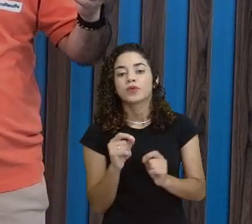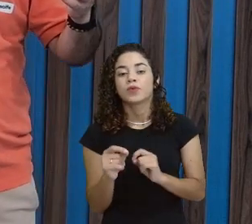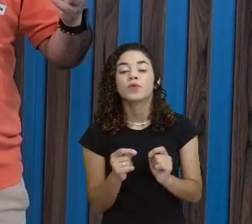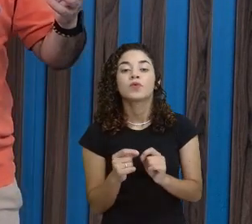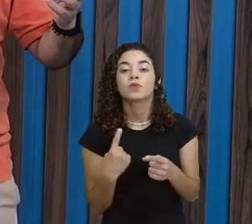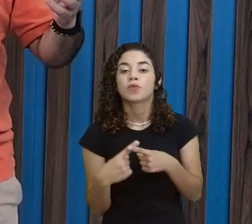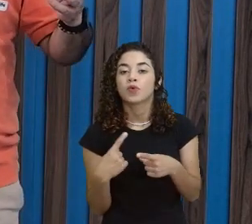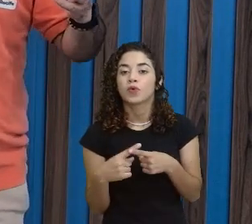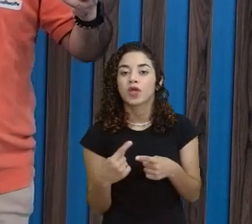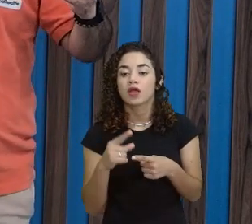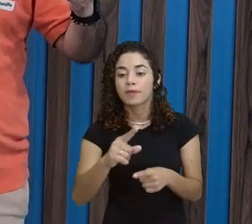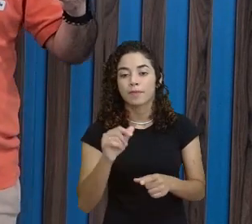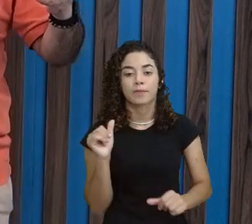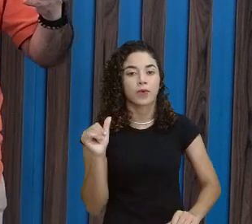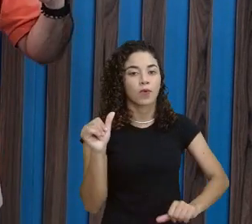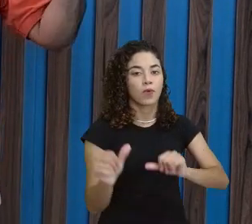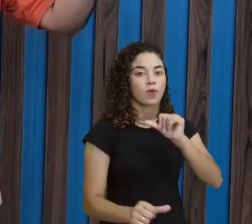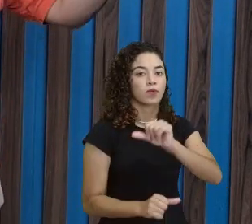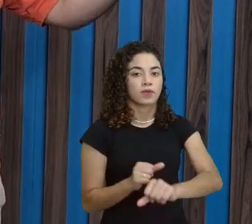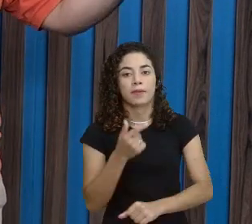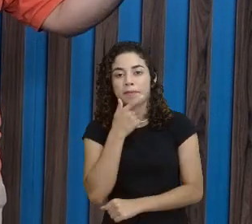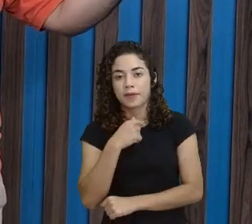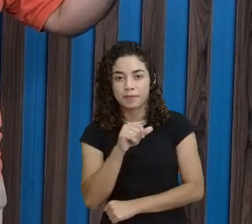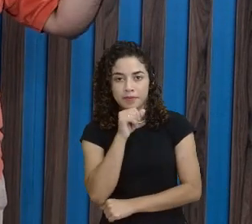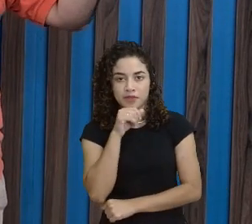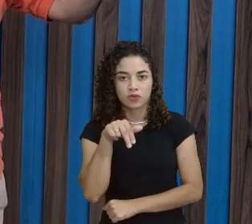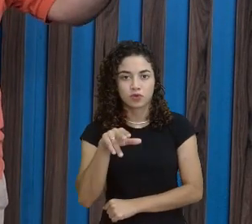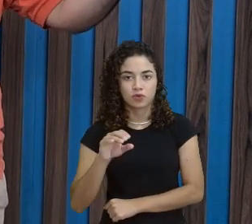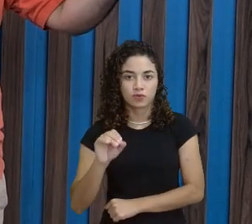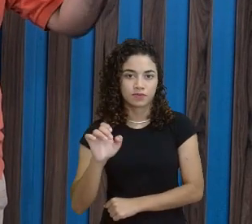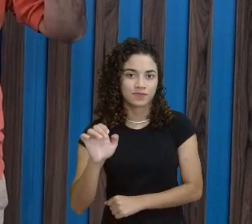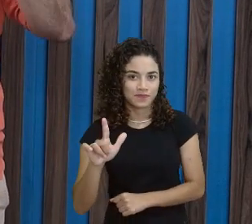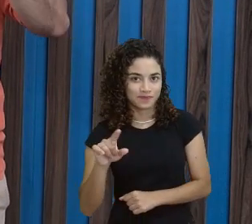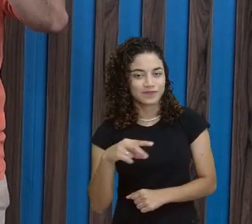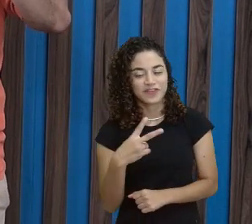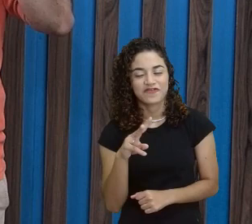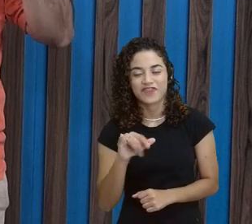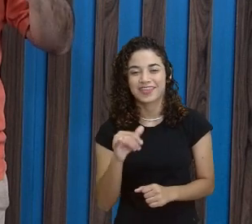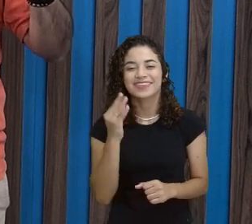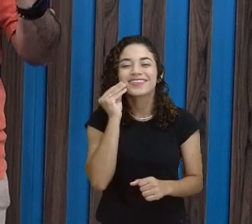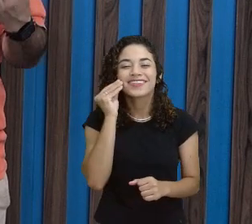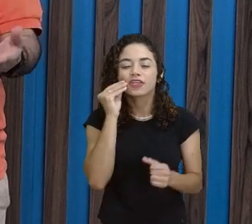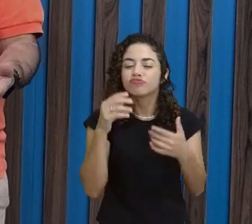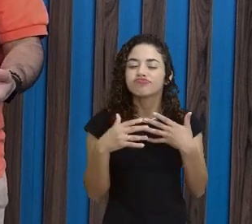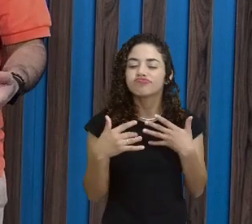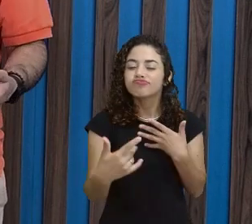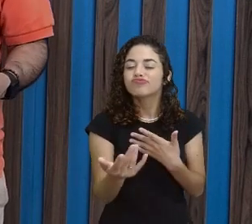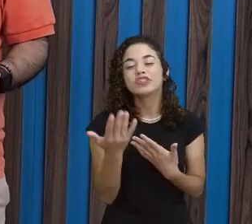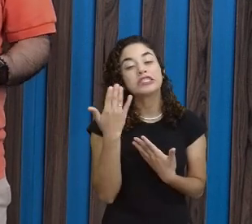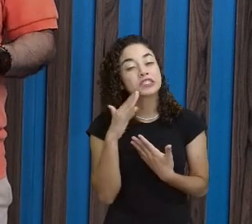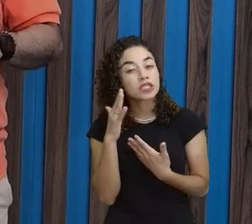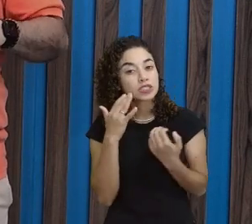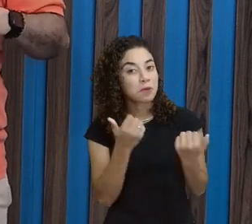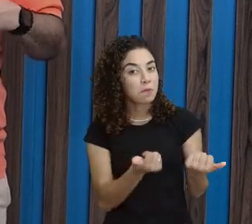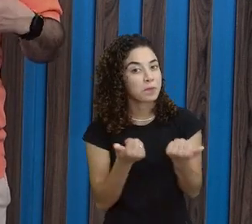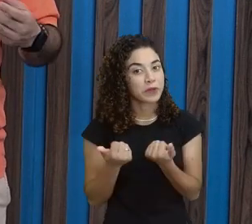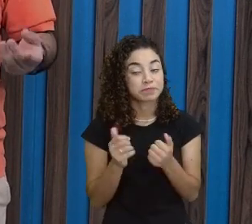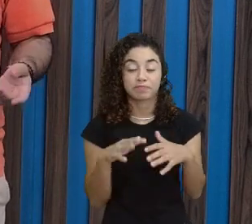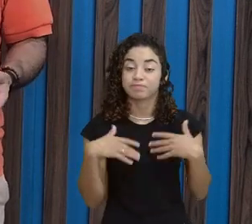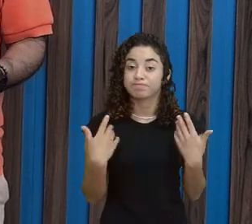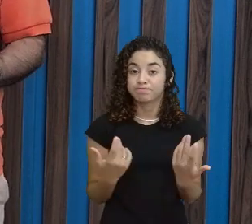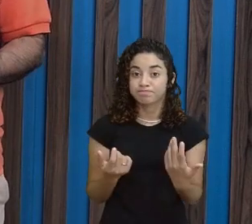se tornou Papai Noel. Então, a gente vai tentar entender isso, né? Então, esse santo, que é